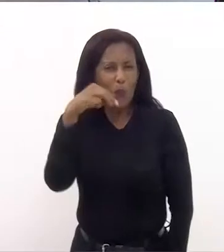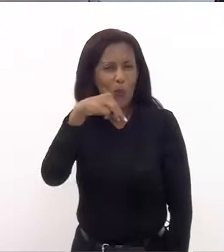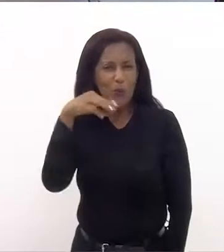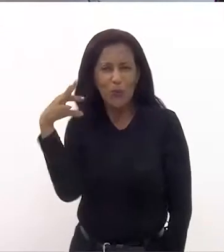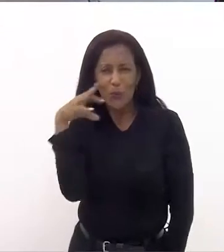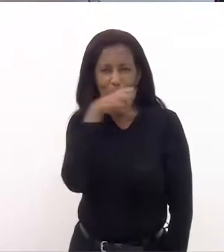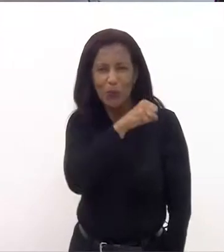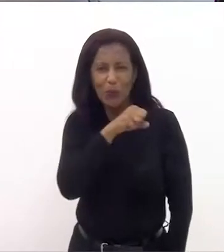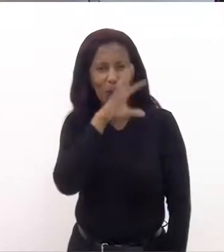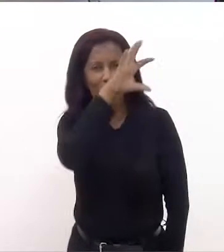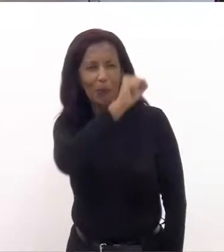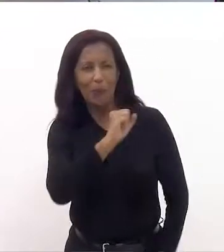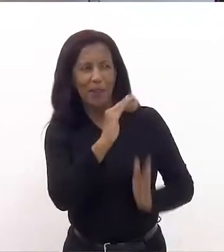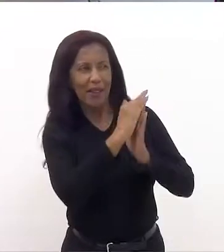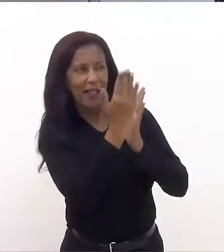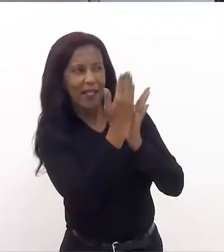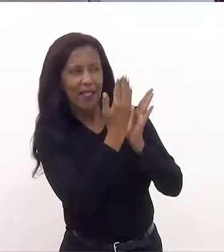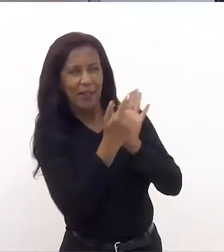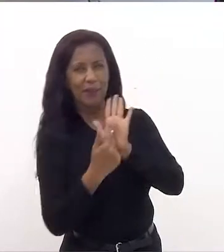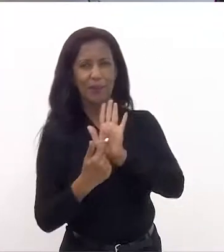3 segundos.